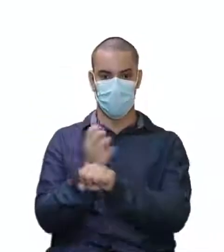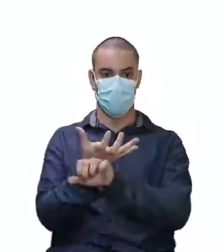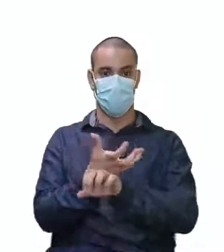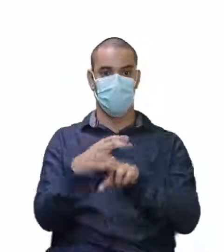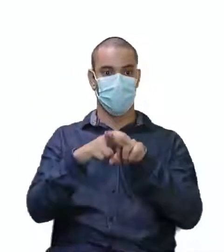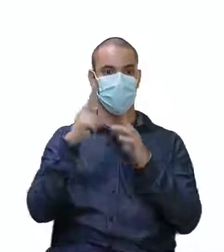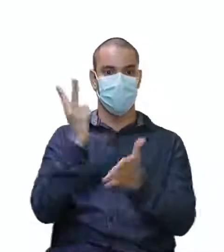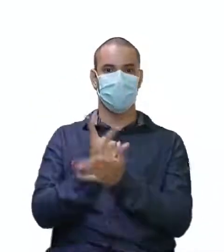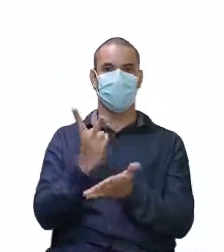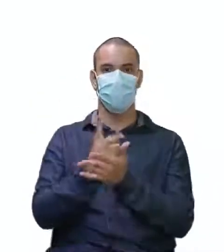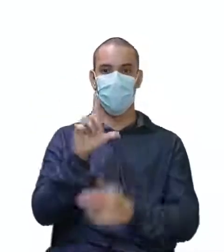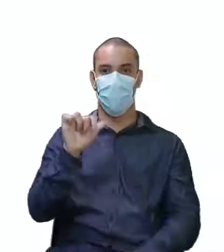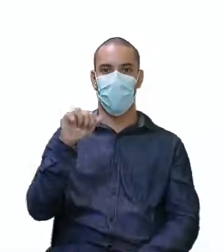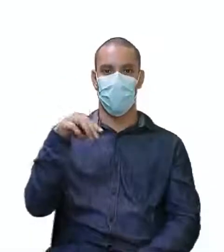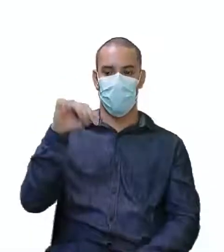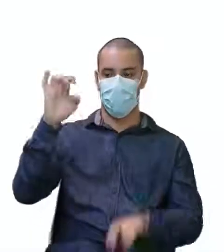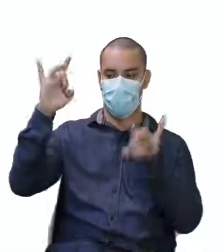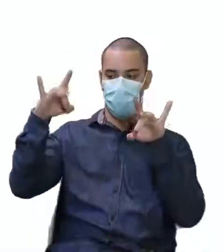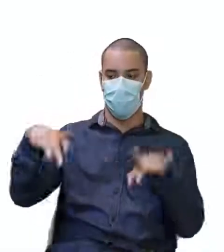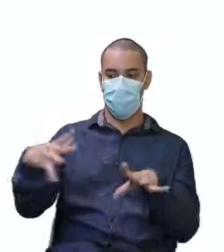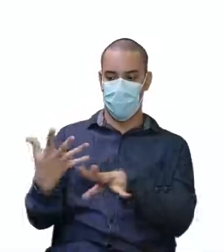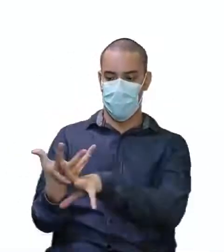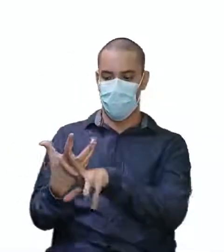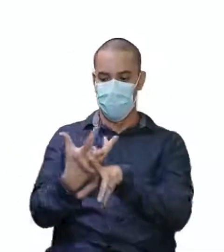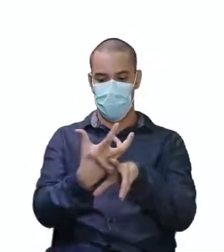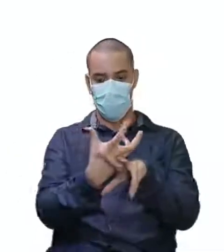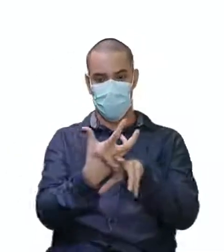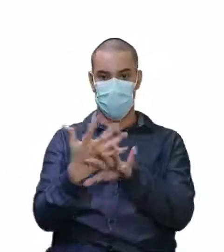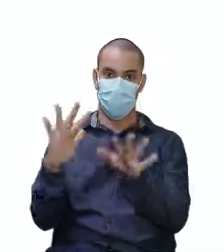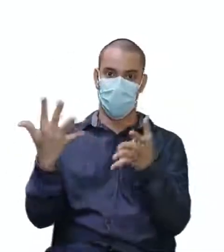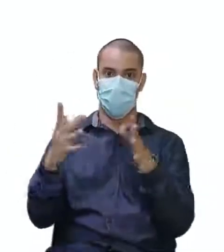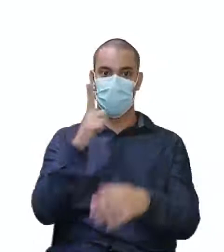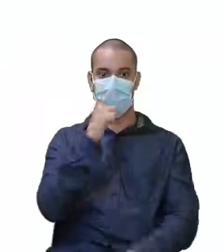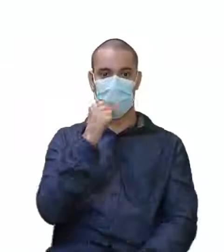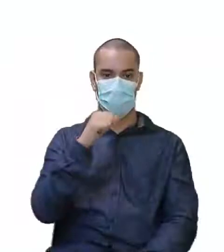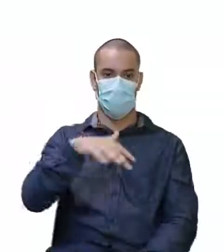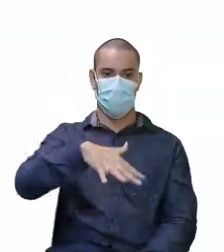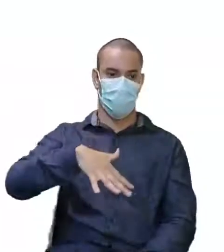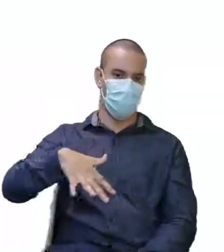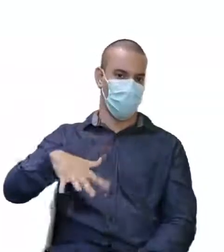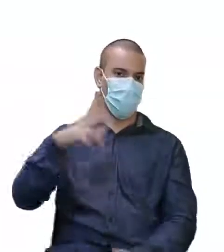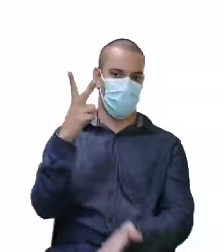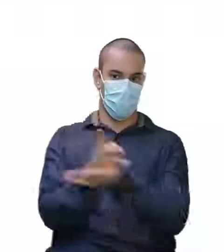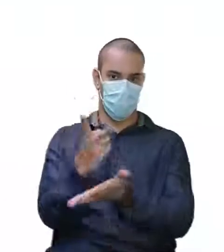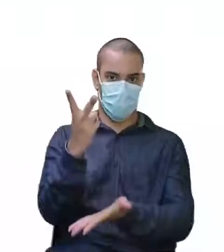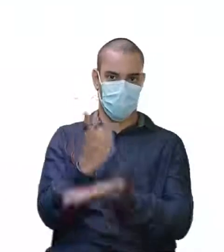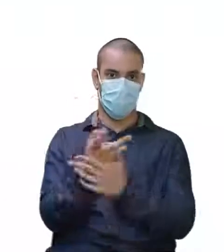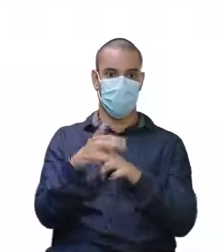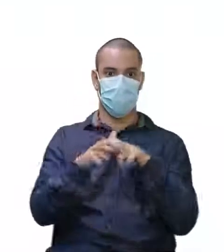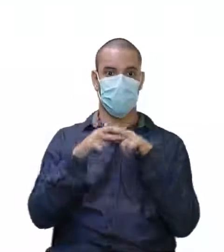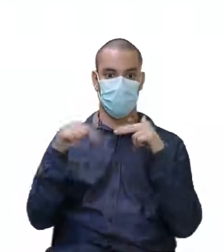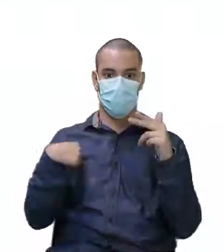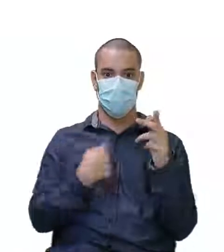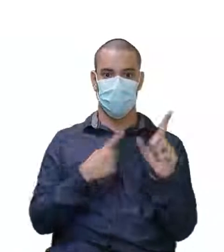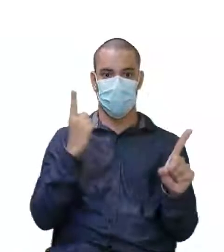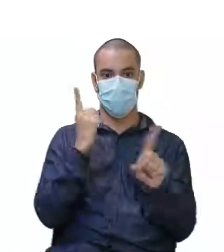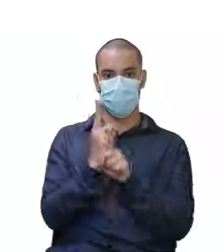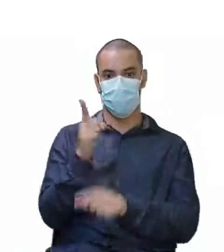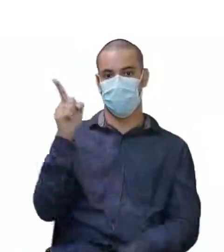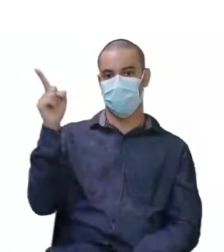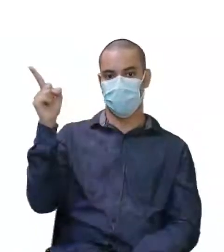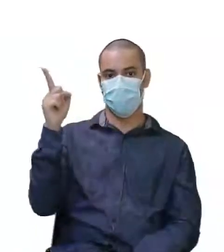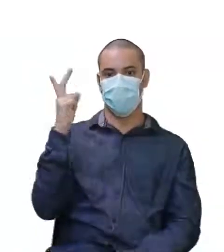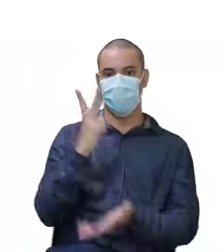ambiente lameado. E o tipo de vegetação, né, que a gente encontra em mangue, geralmente